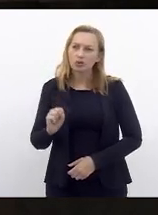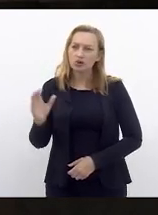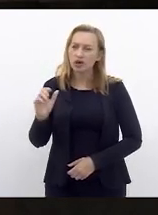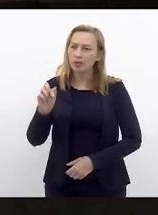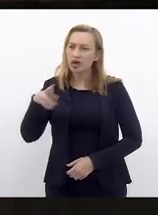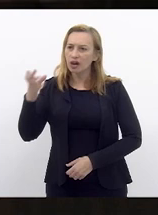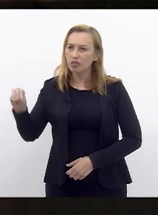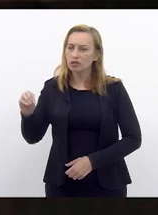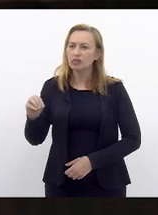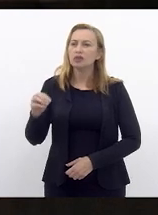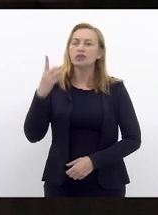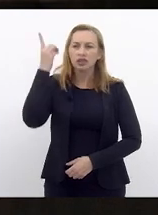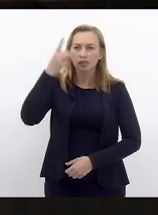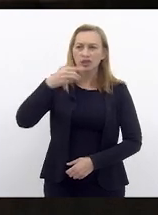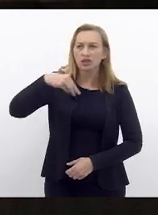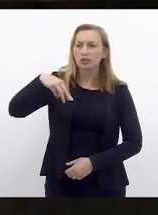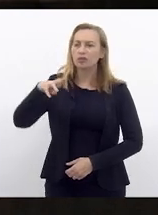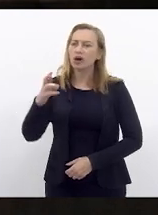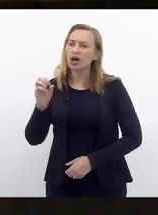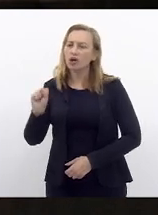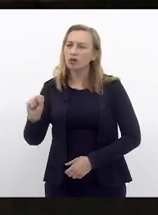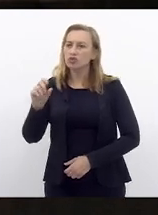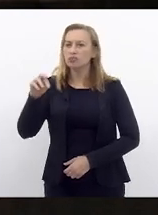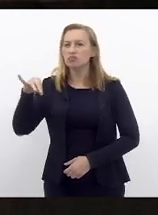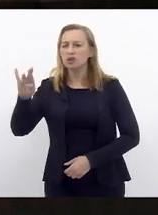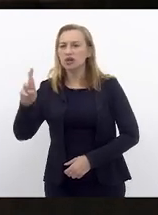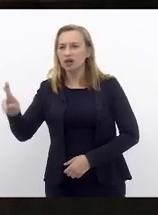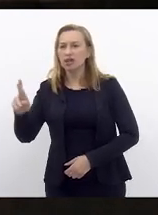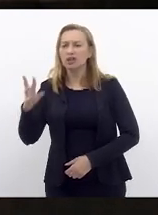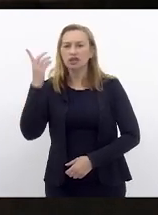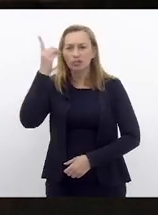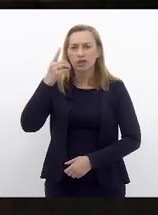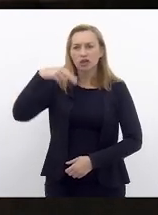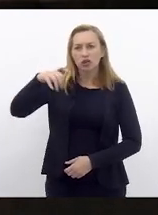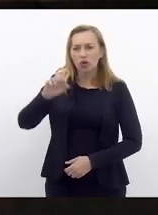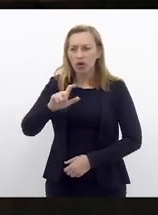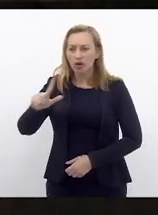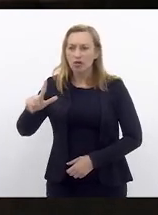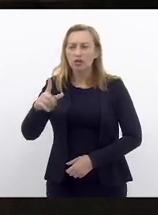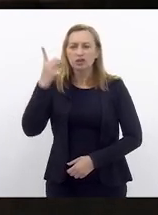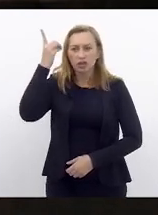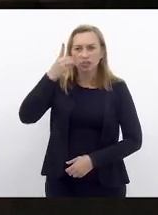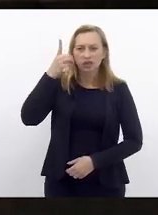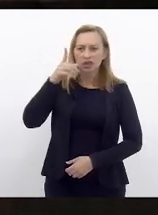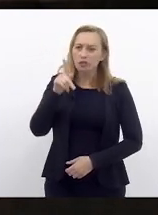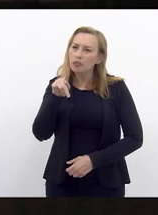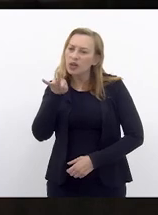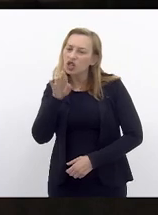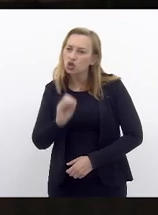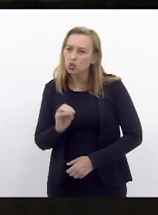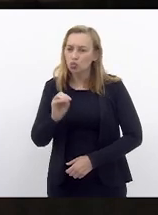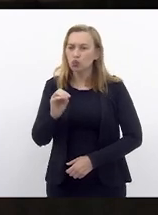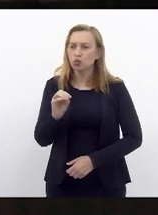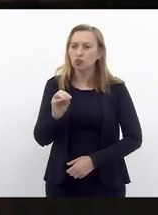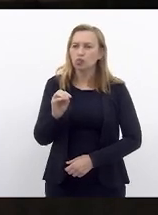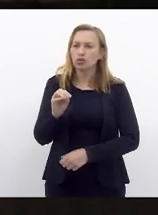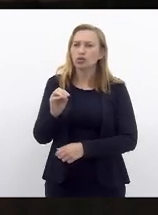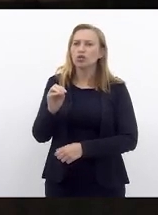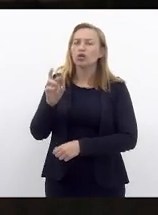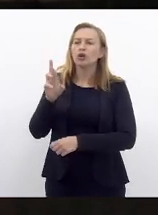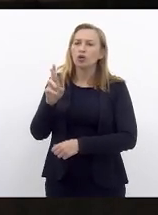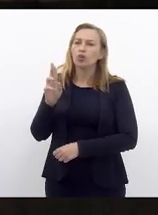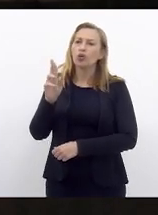Deputado Marcos Miller. Deputado Noel de Carvalho. Deputado Pedro Ricardo. Deputado